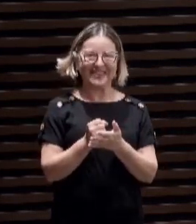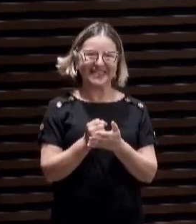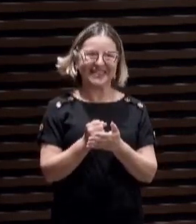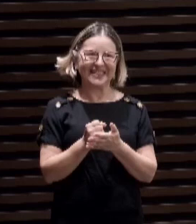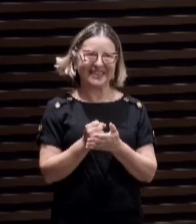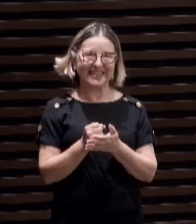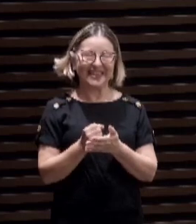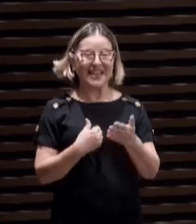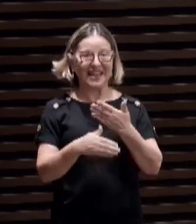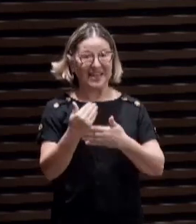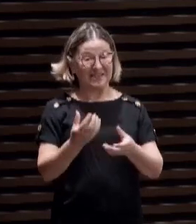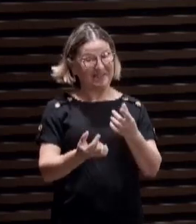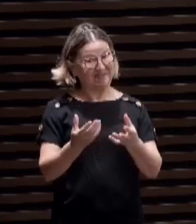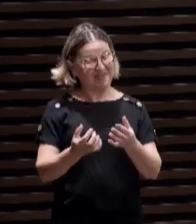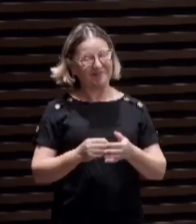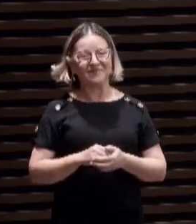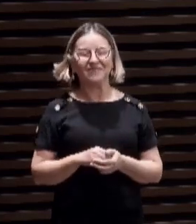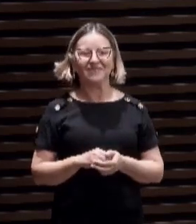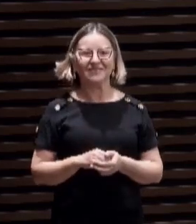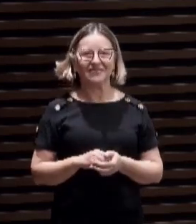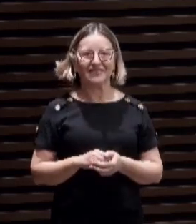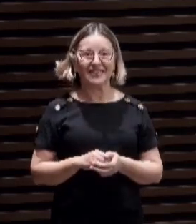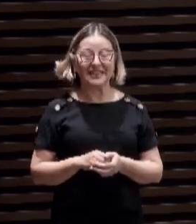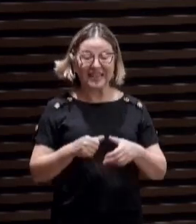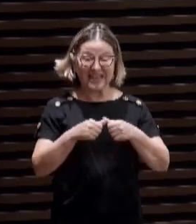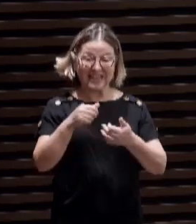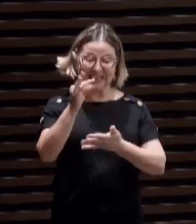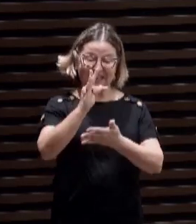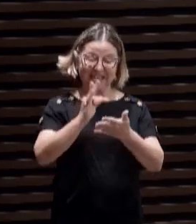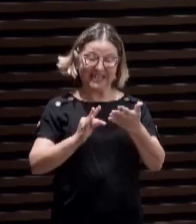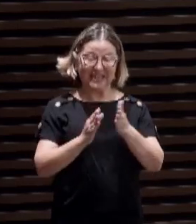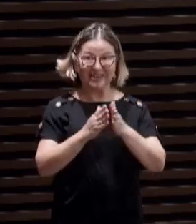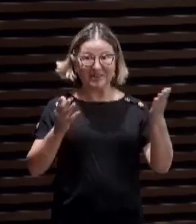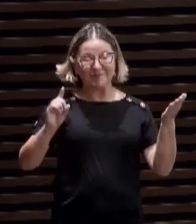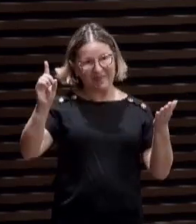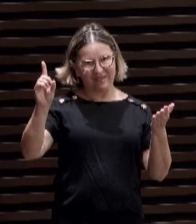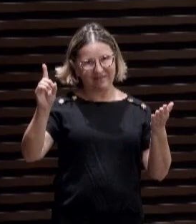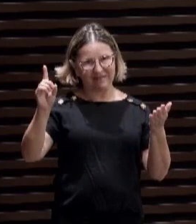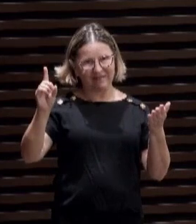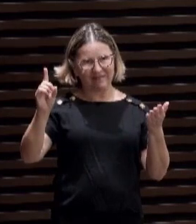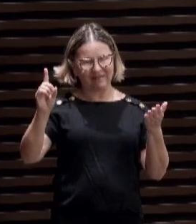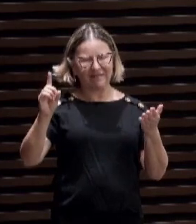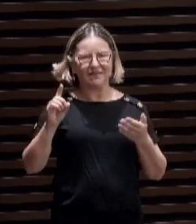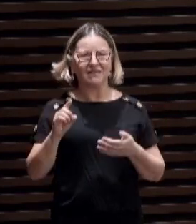do fogo. Então, ao ler esse texto bíblico, o que mais salta aos teus